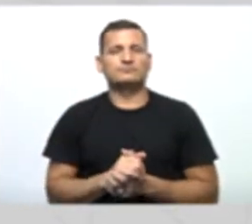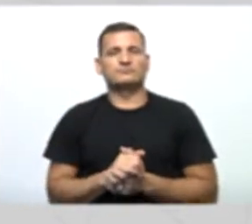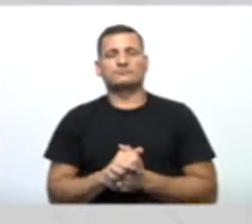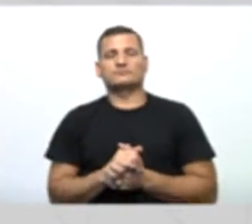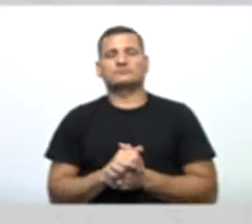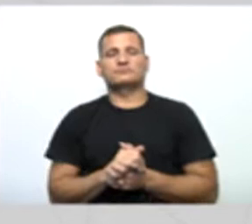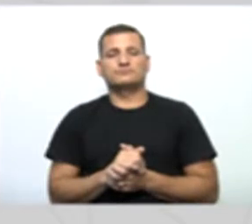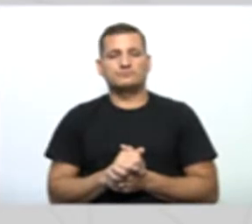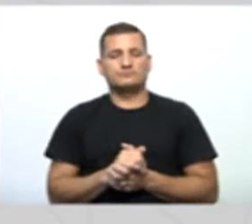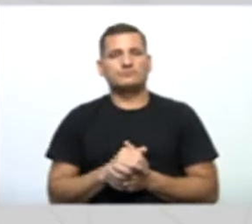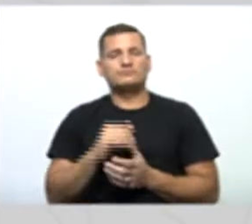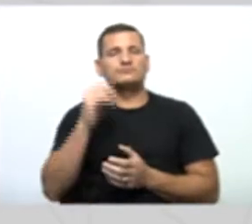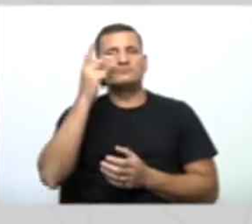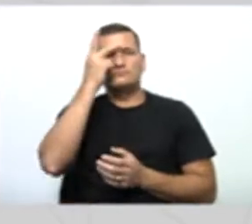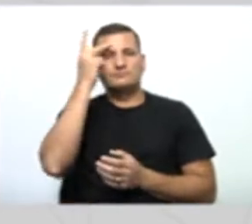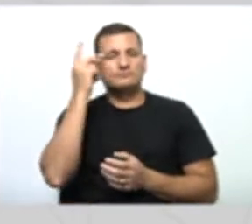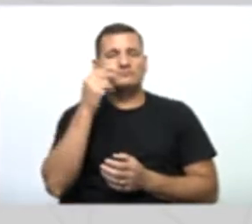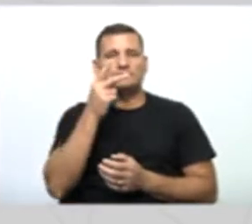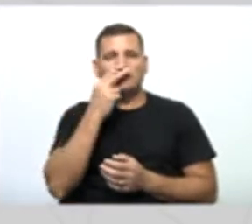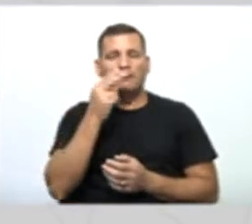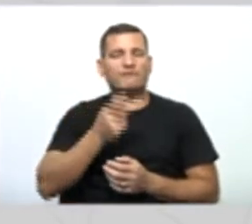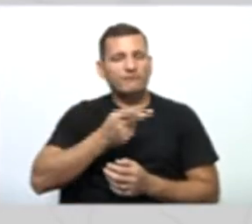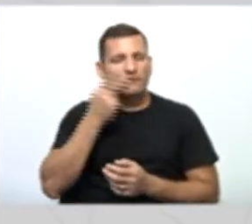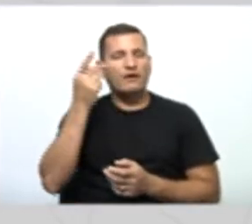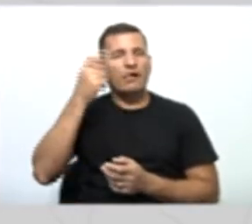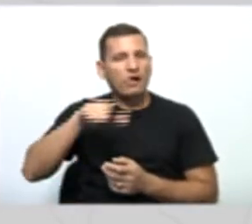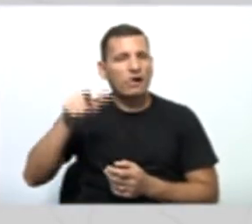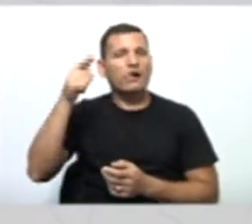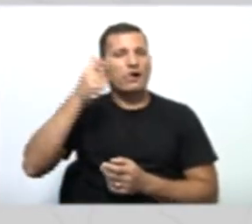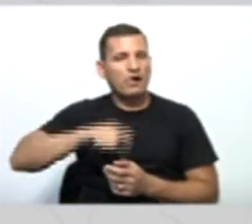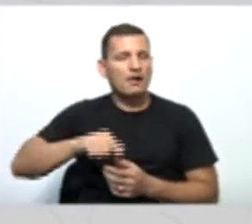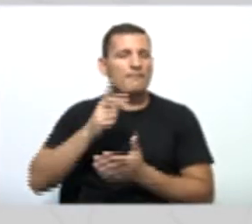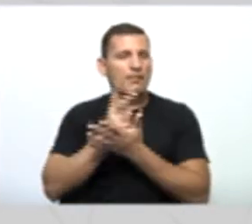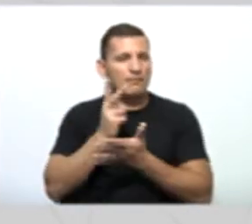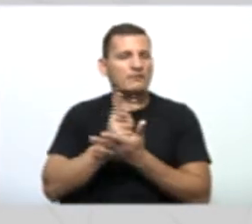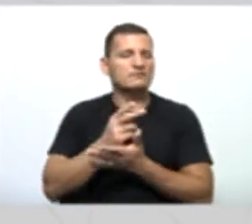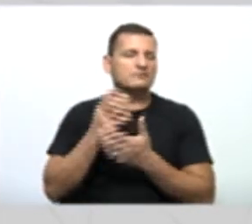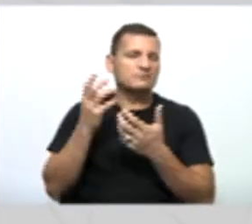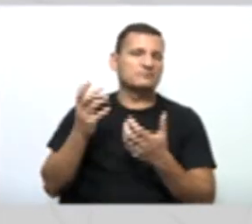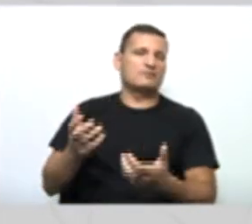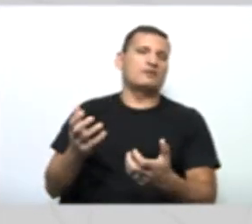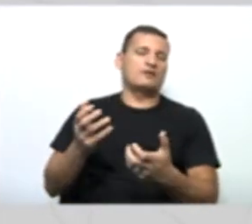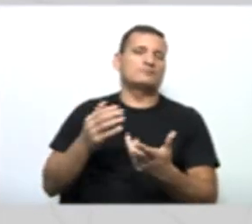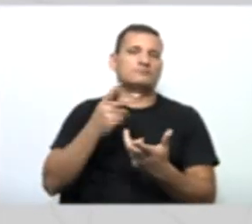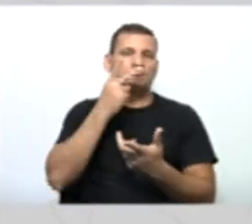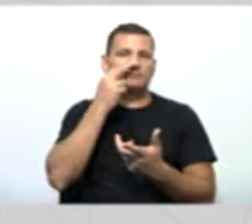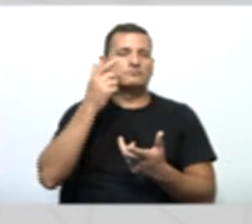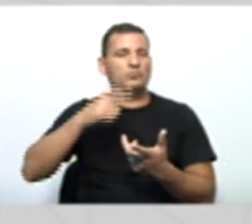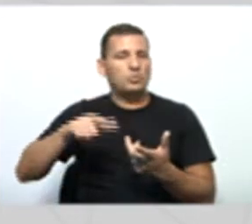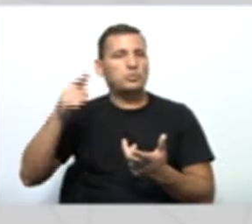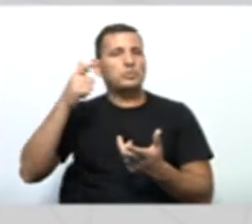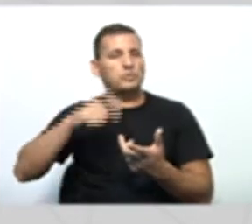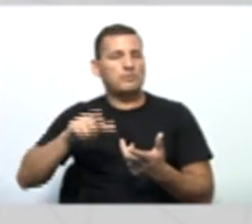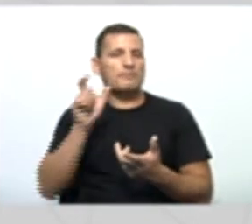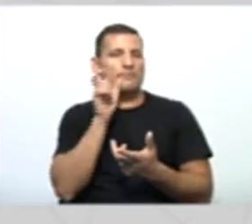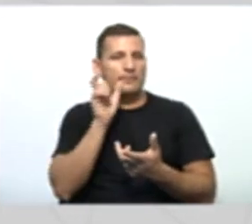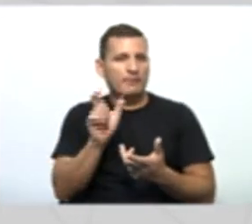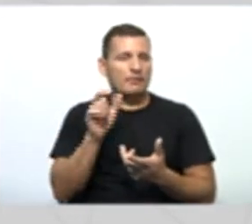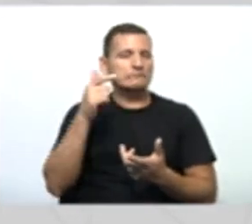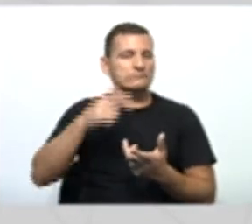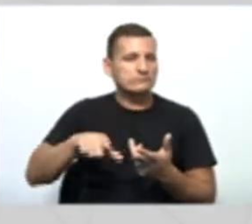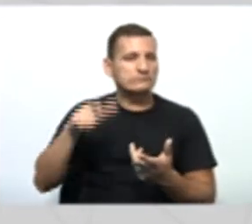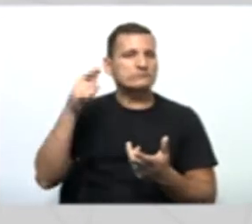repetição, aquela pessoa que fica repetindo, assim, acaba falando assim, poxa, chato isso, né? Repete uma palavra